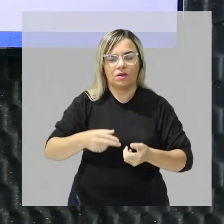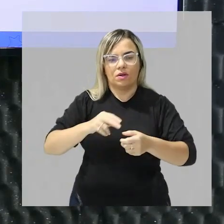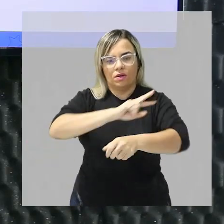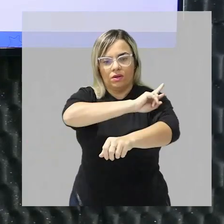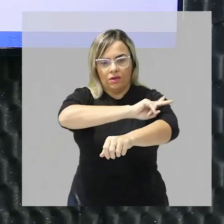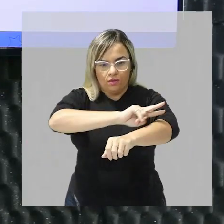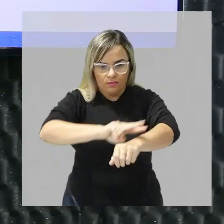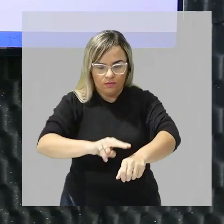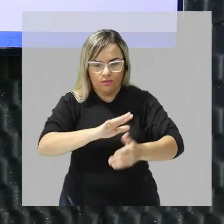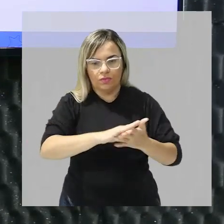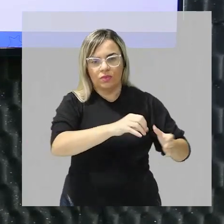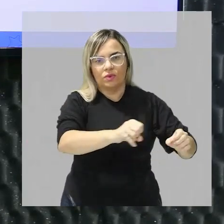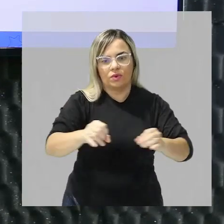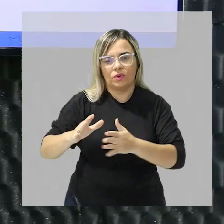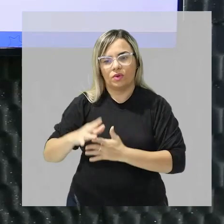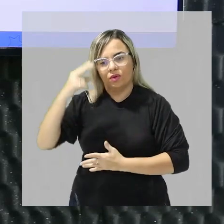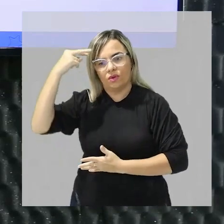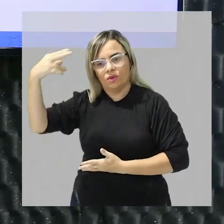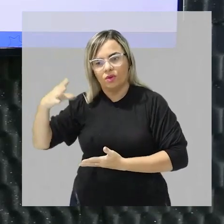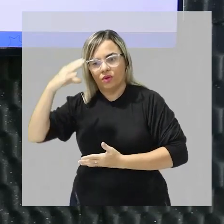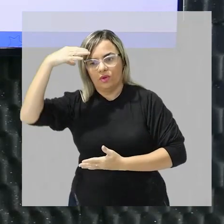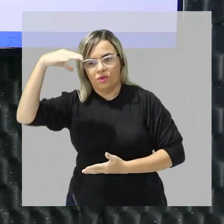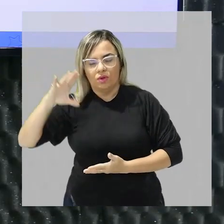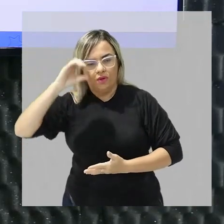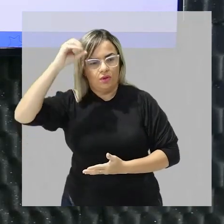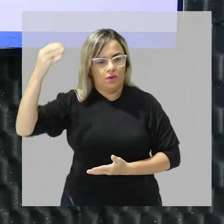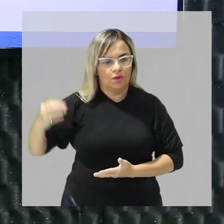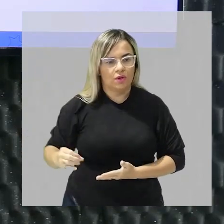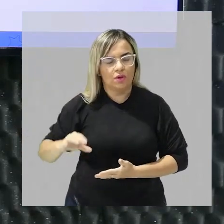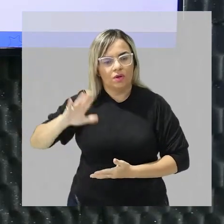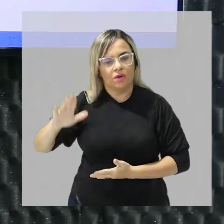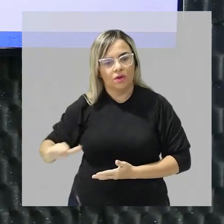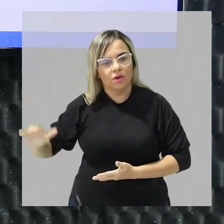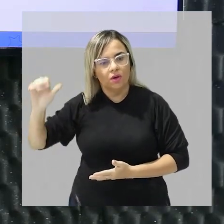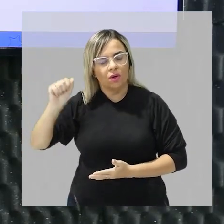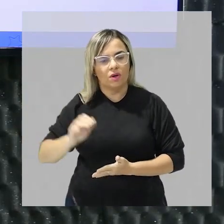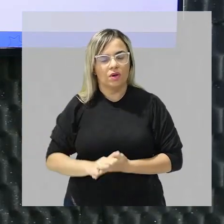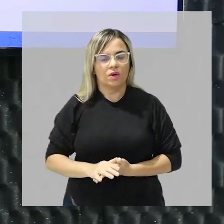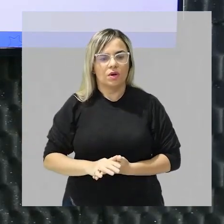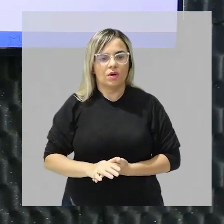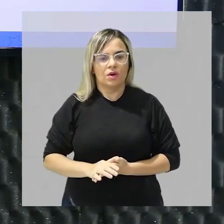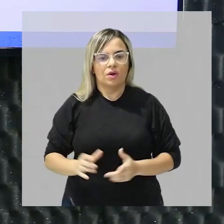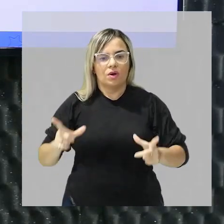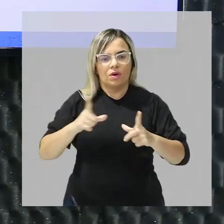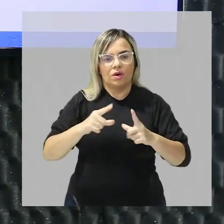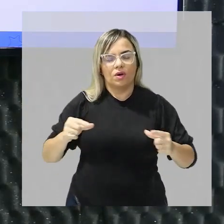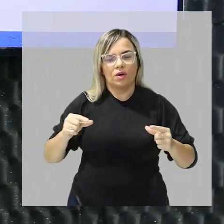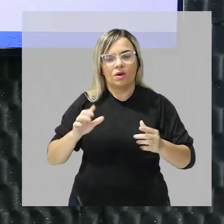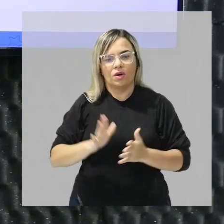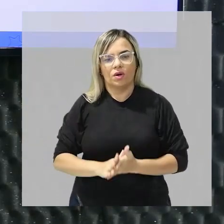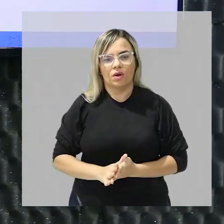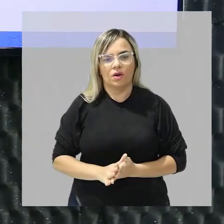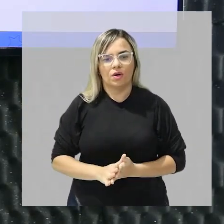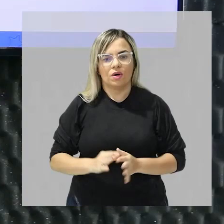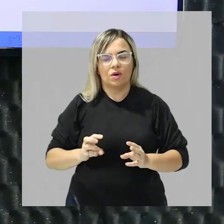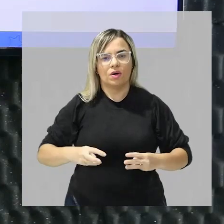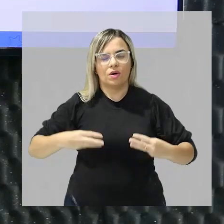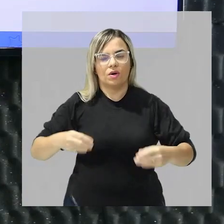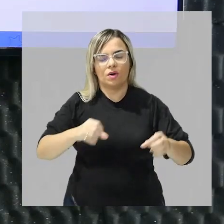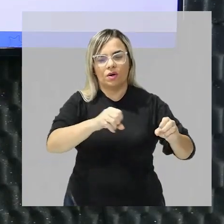e para o ensino de história e cultura afro-brasileira e africana, Brasília, Ministério da Educação. Então aqui foi retirado